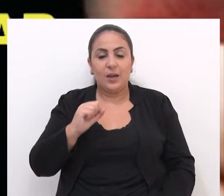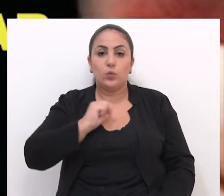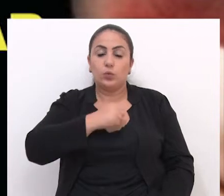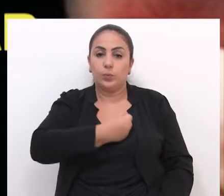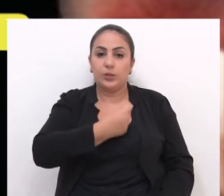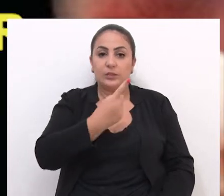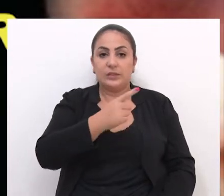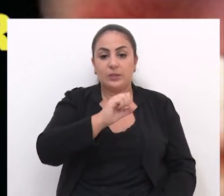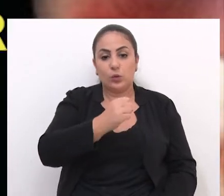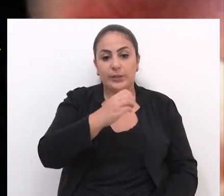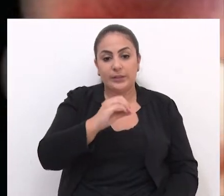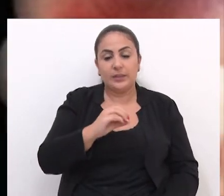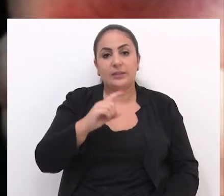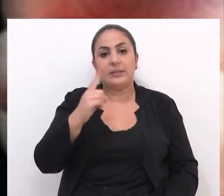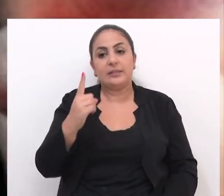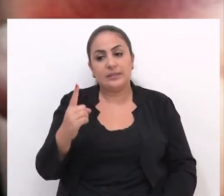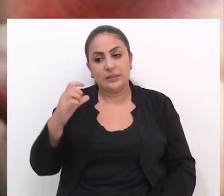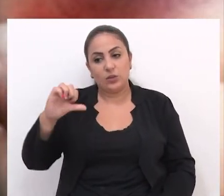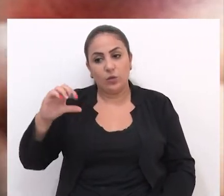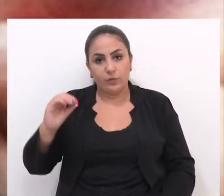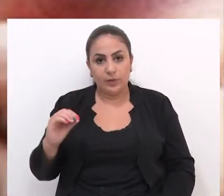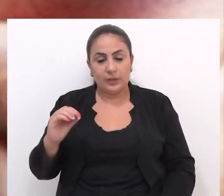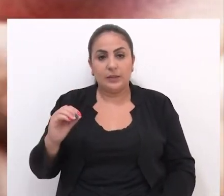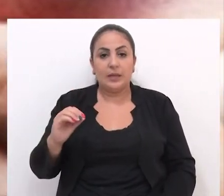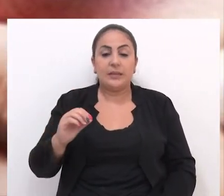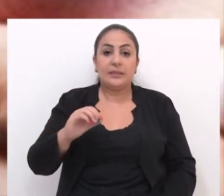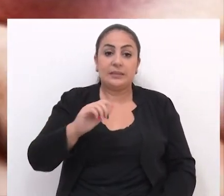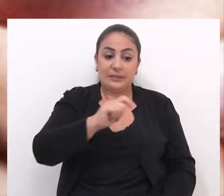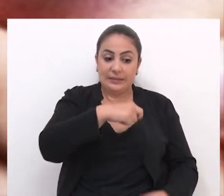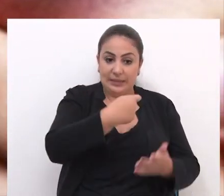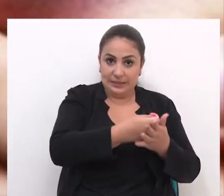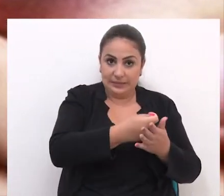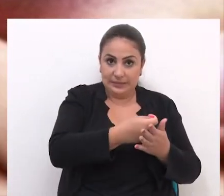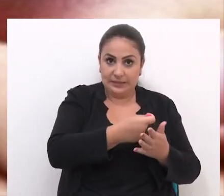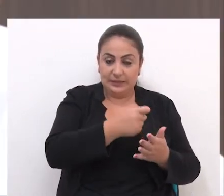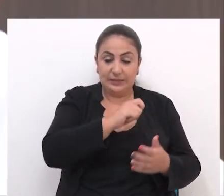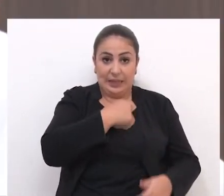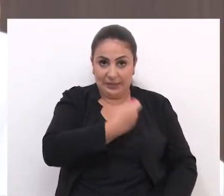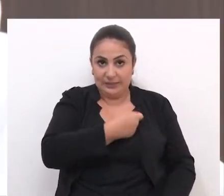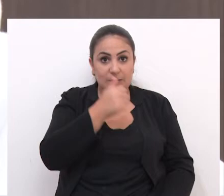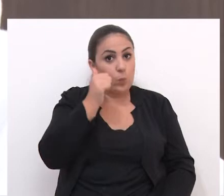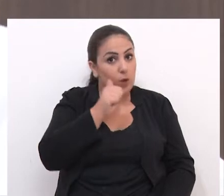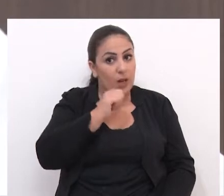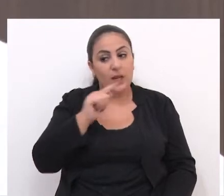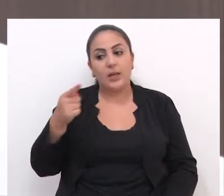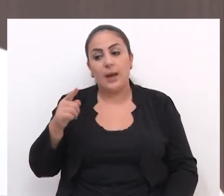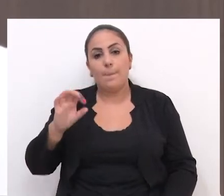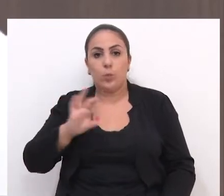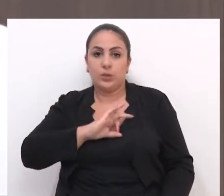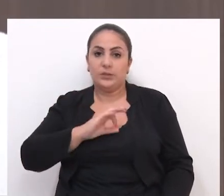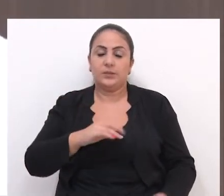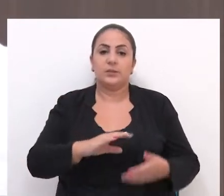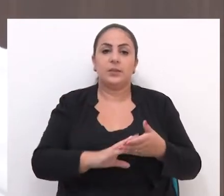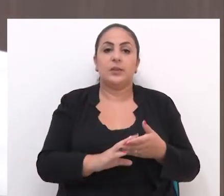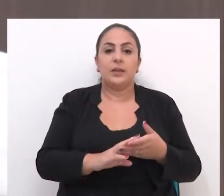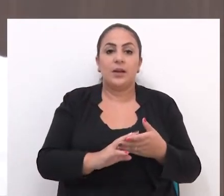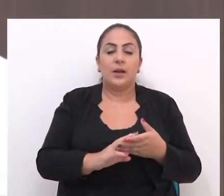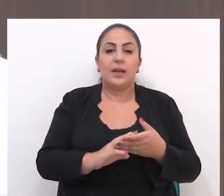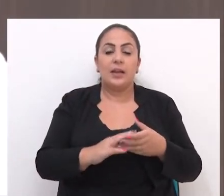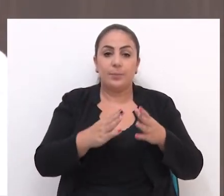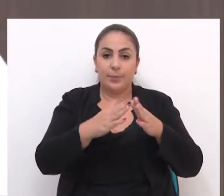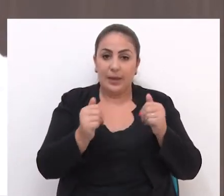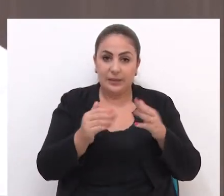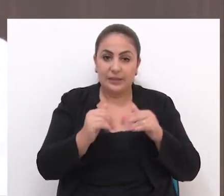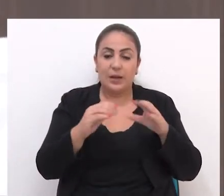180 e 190 da Delegacia da Mulher e da Brigada Militar. O PTBista faz um apelo para que a